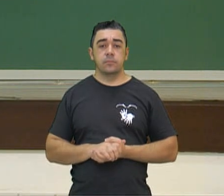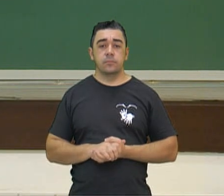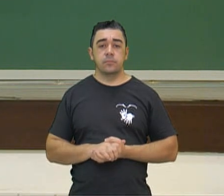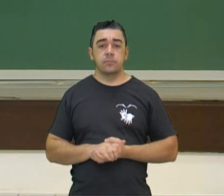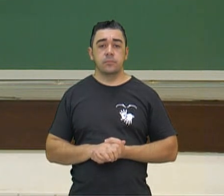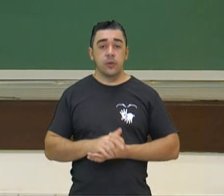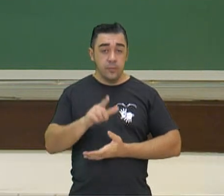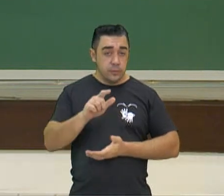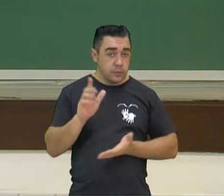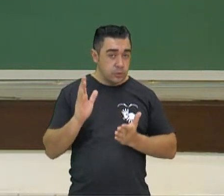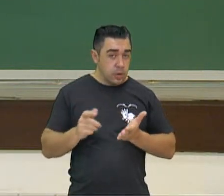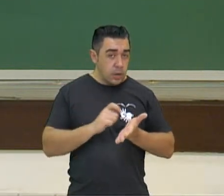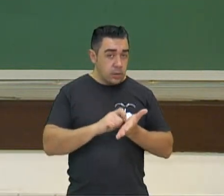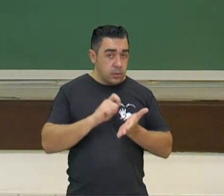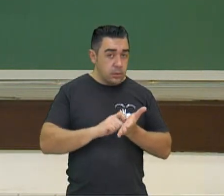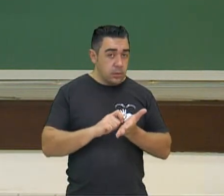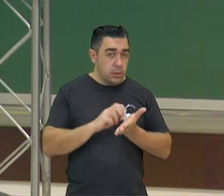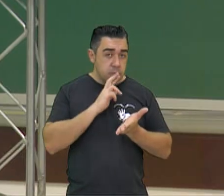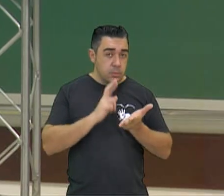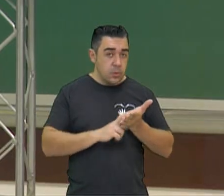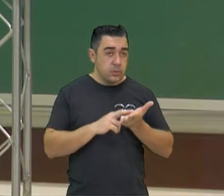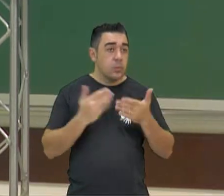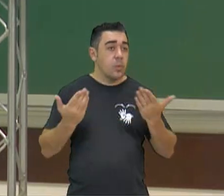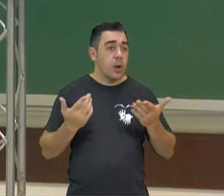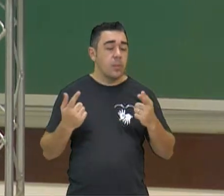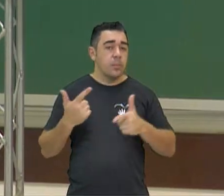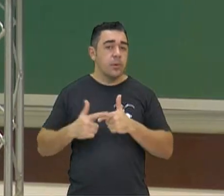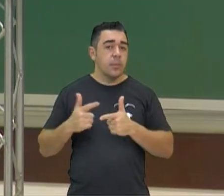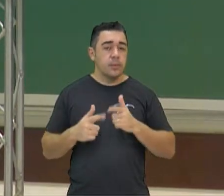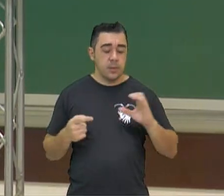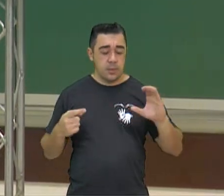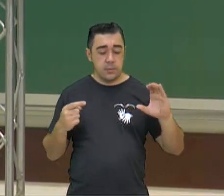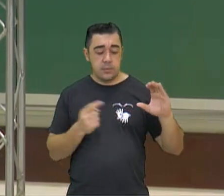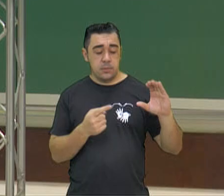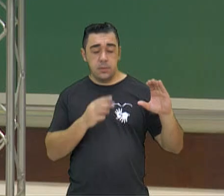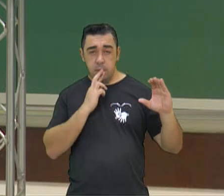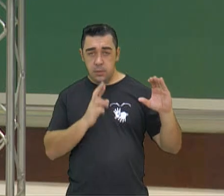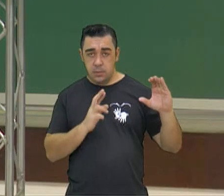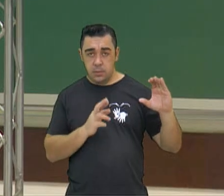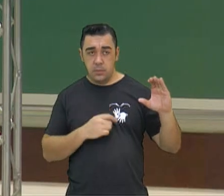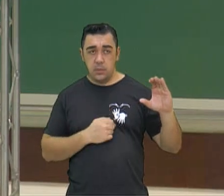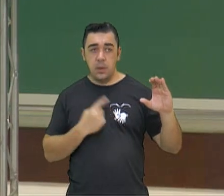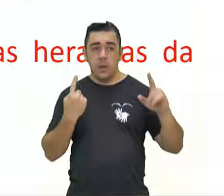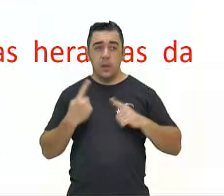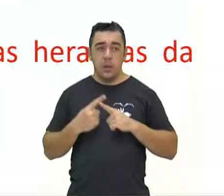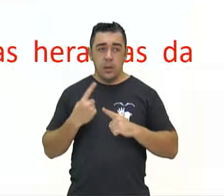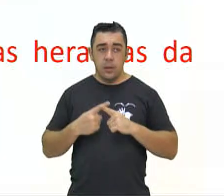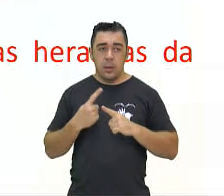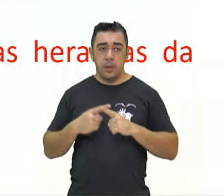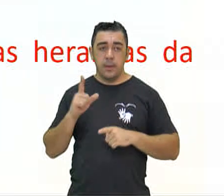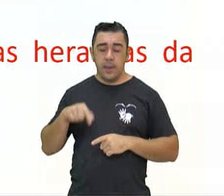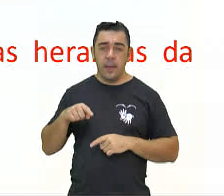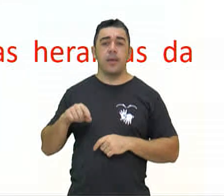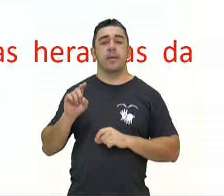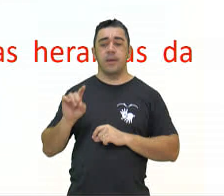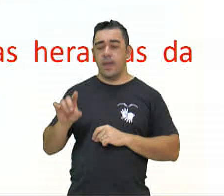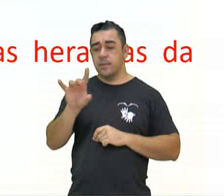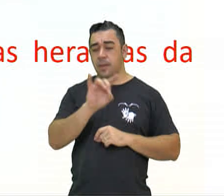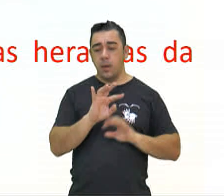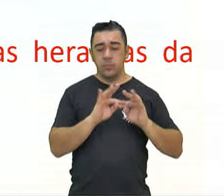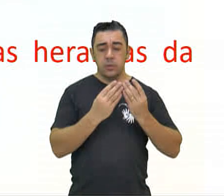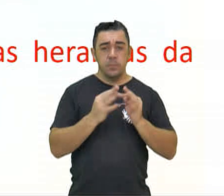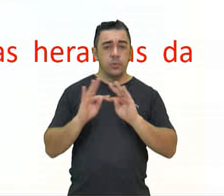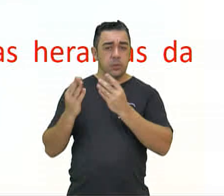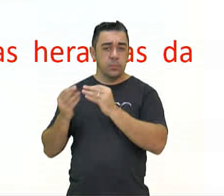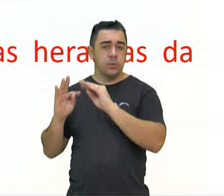O que você marcou? O conflito em Ruanda. Você marcou a questão do pertencimento da nacionalidade e a